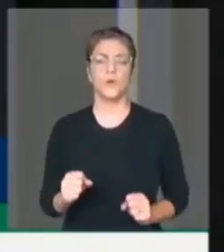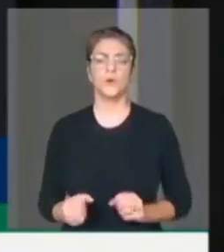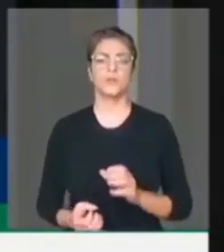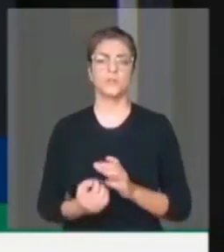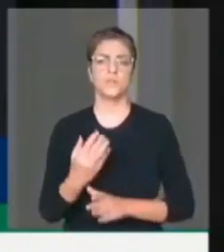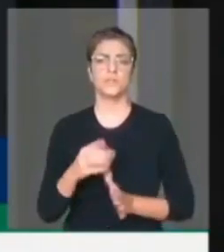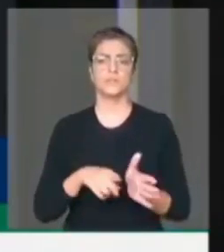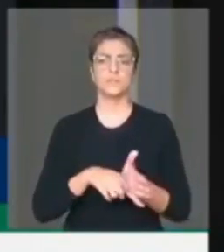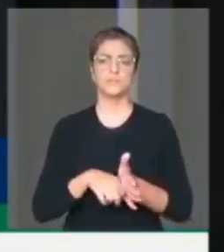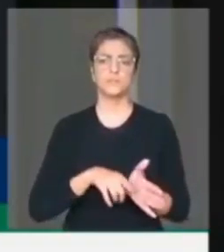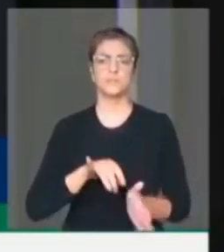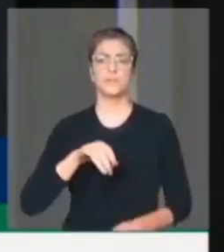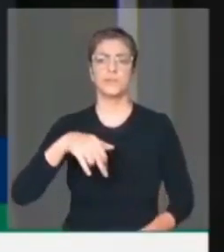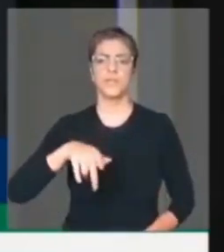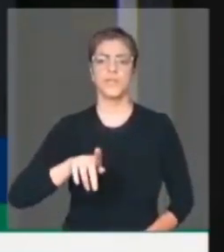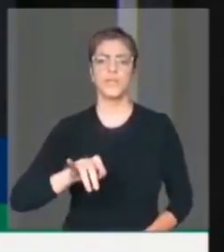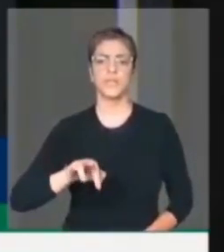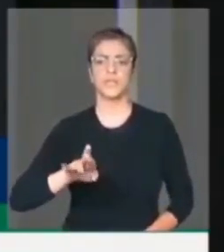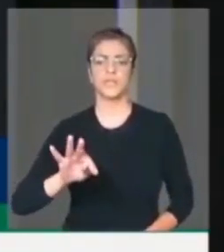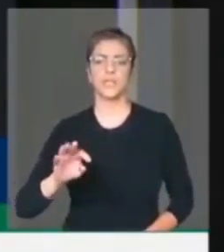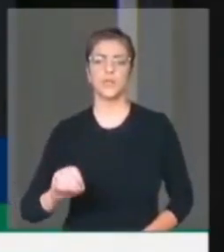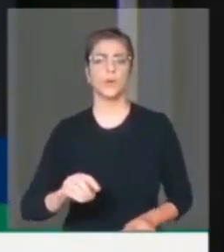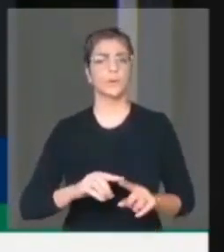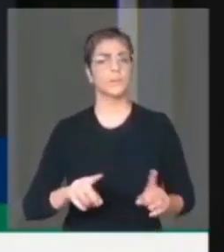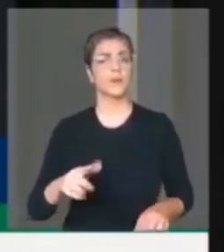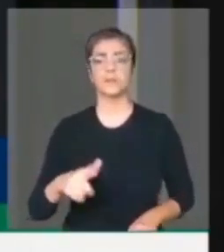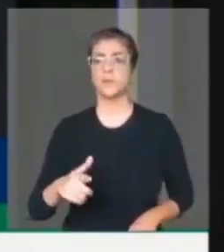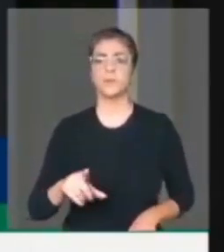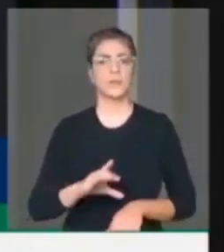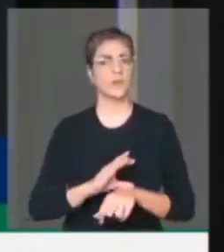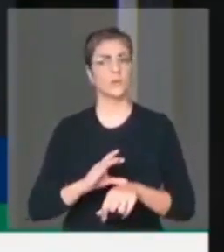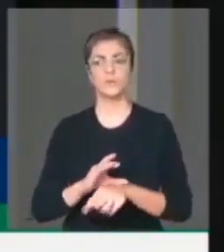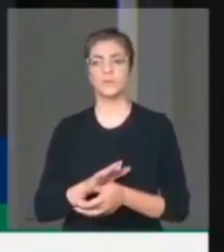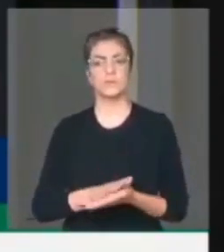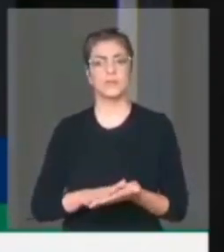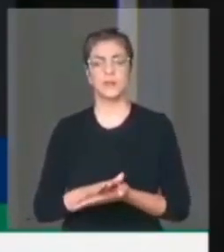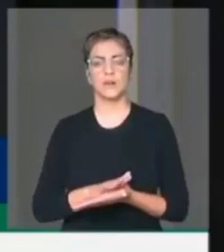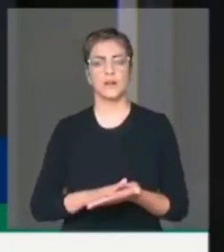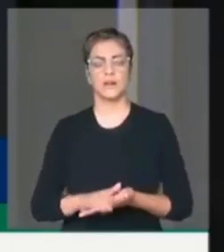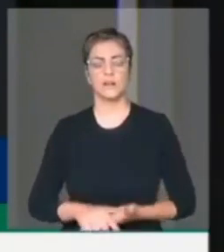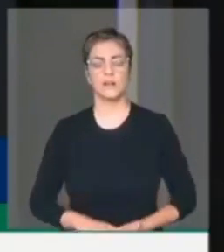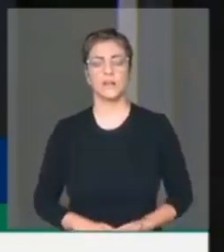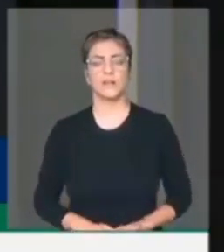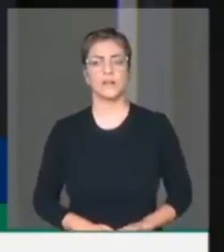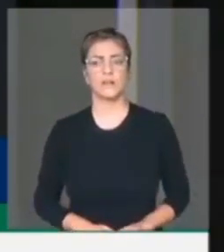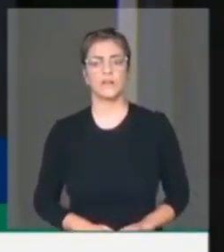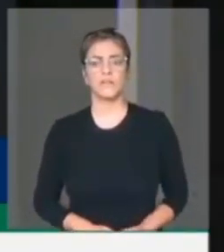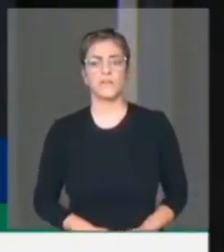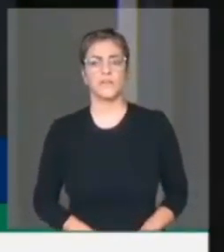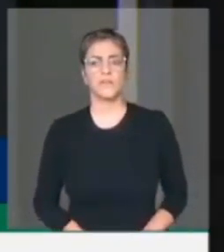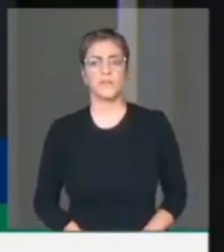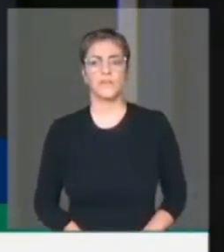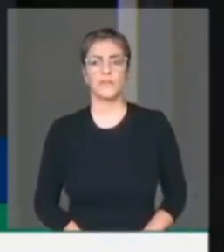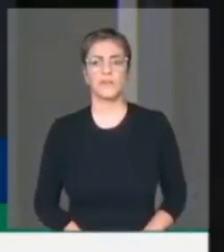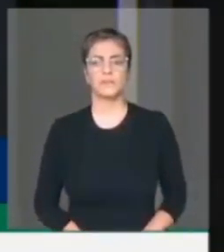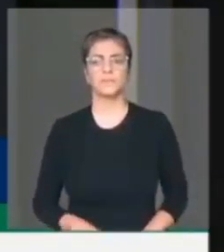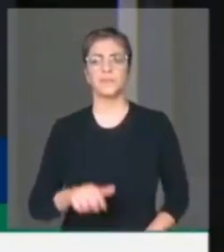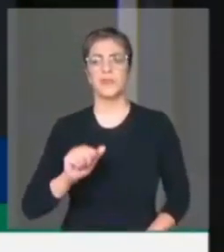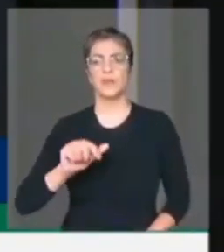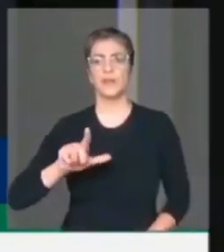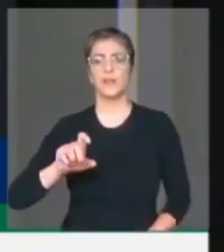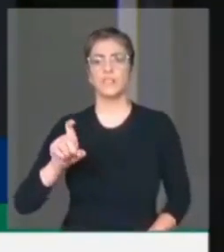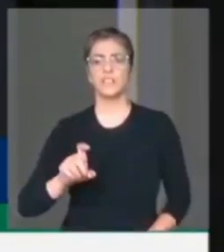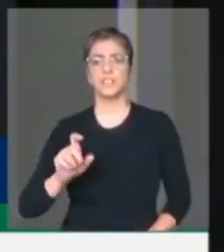um inquérito, mas não foi recepcionado pela nossa Constituição. Mas aí vejam só como a narrativa já está criada. Alexandre de